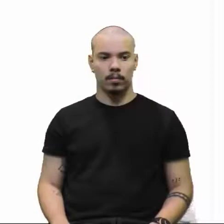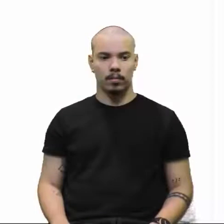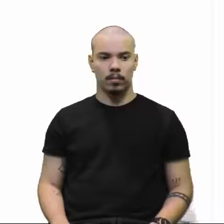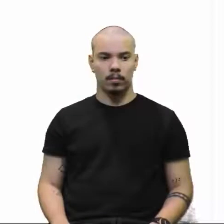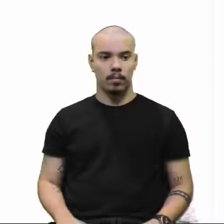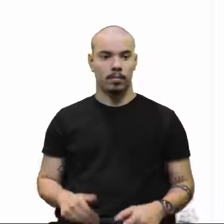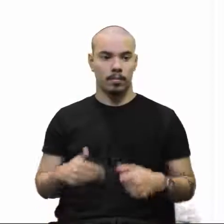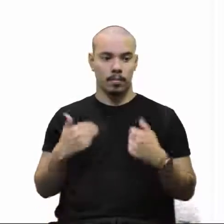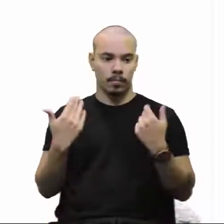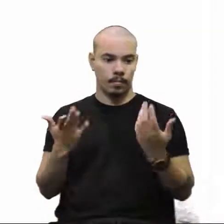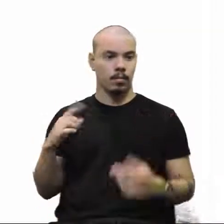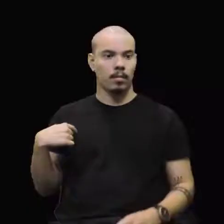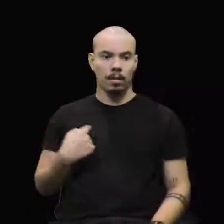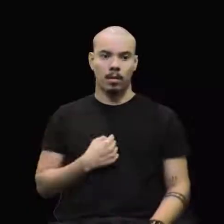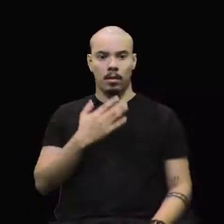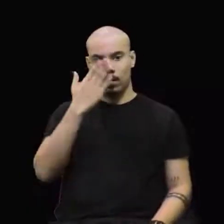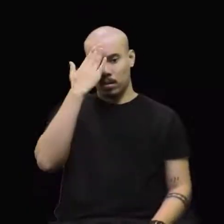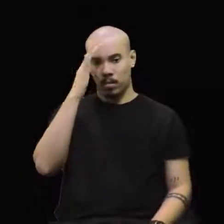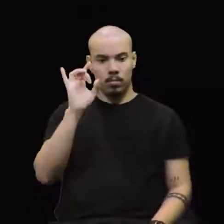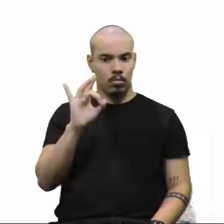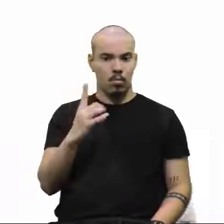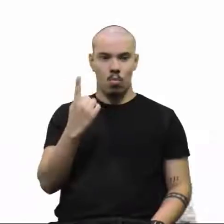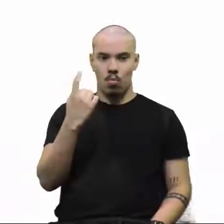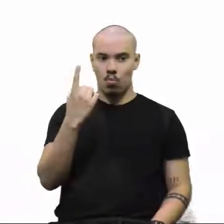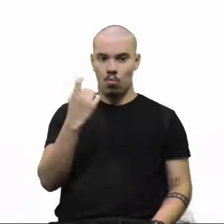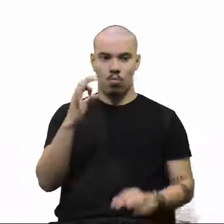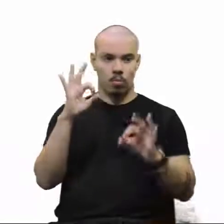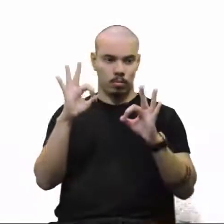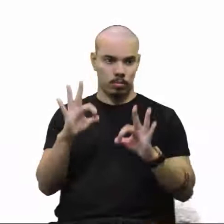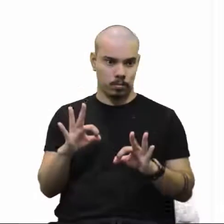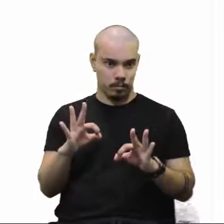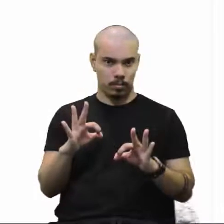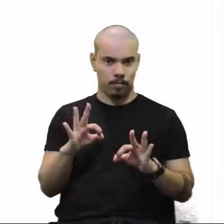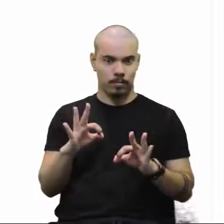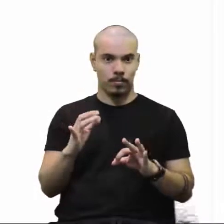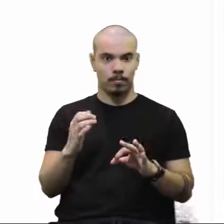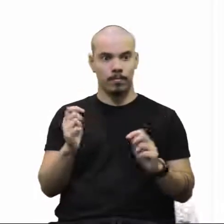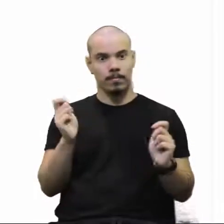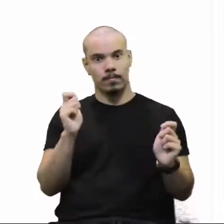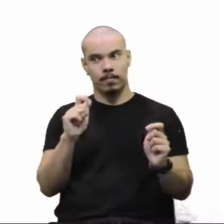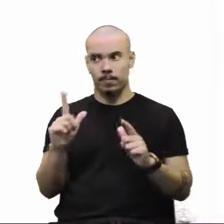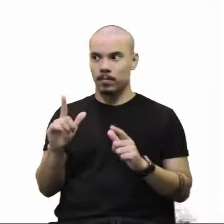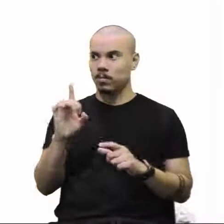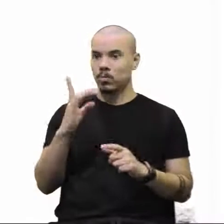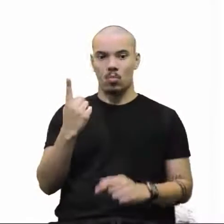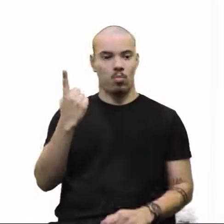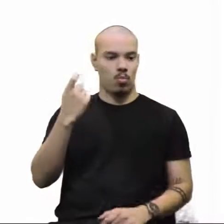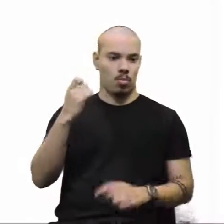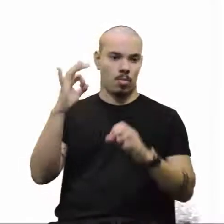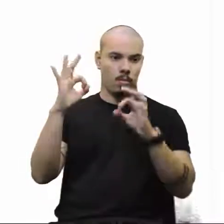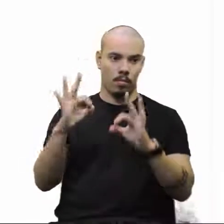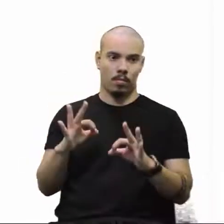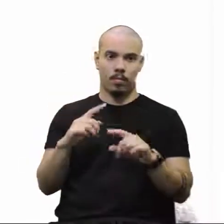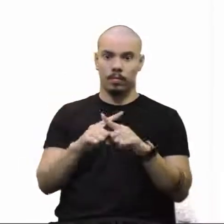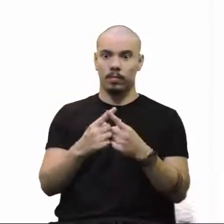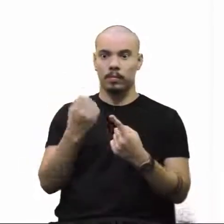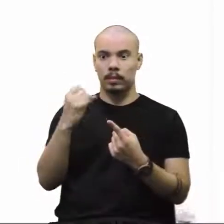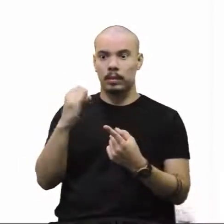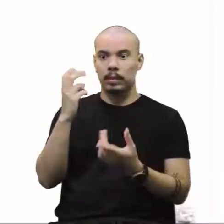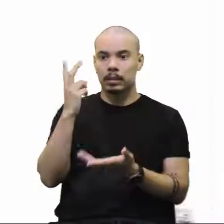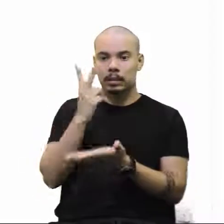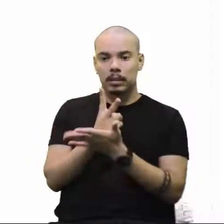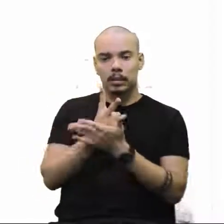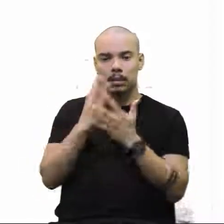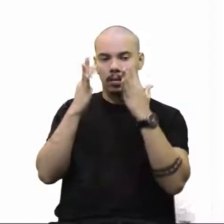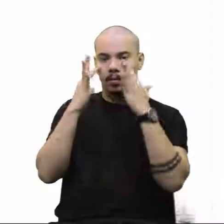Bom, aí então, somente a 1 correta. Opa, passei aqui sem querer. Então, somente a 1 correta, mas sempre prestando atenção